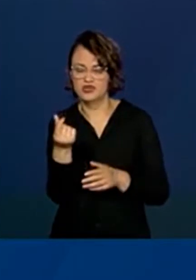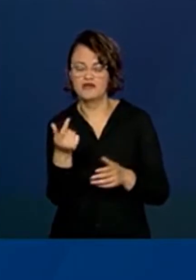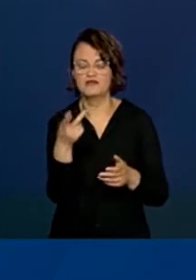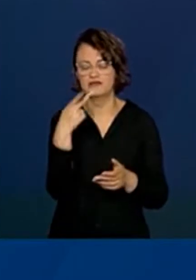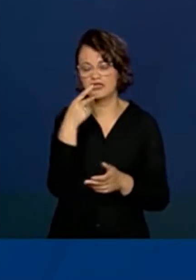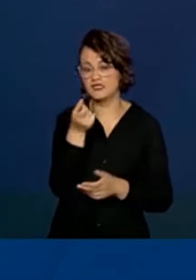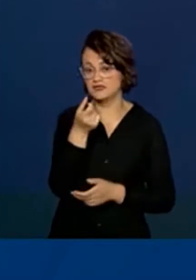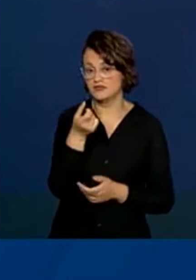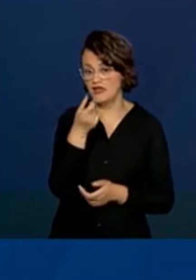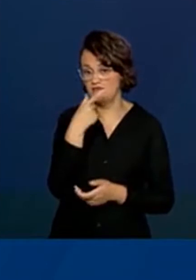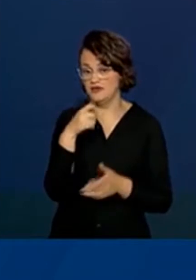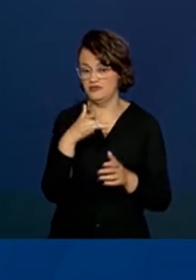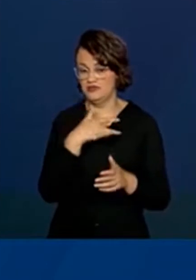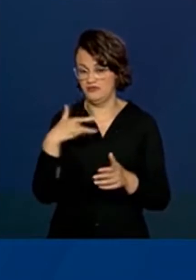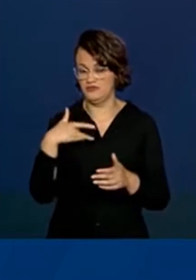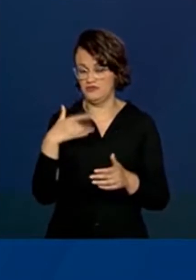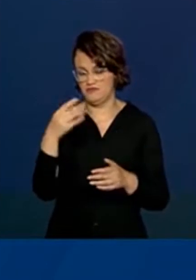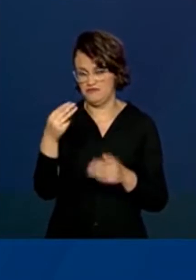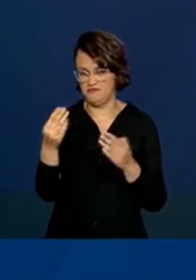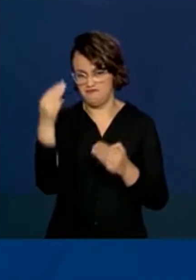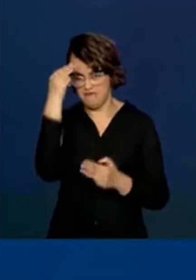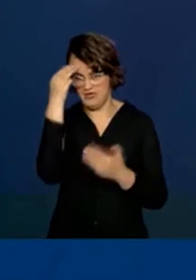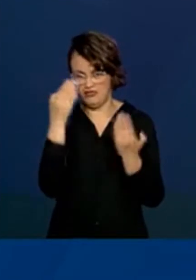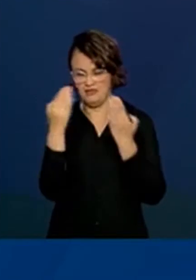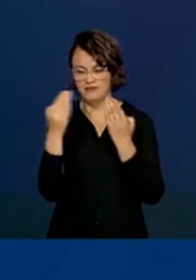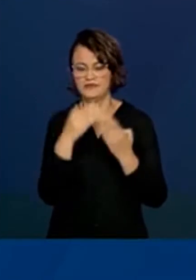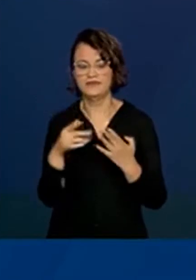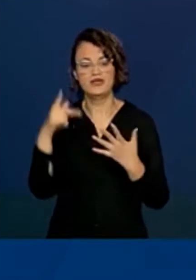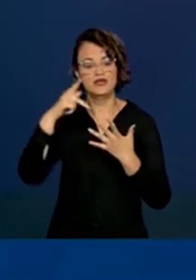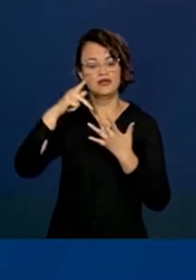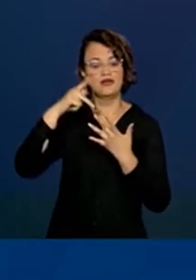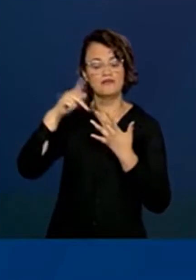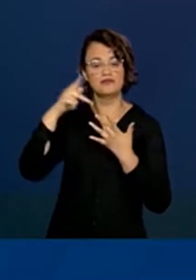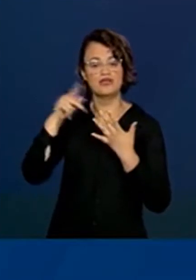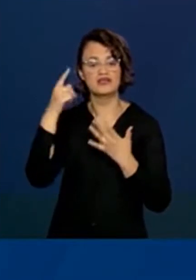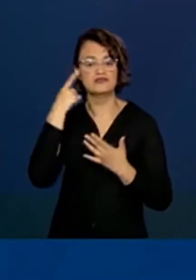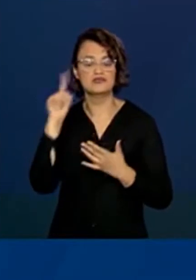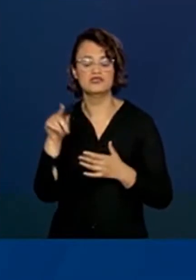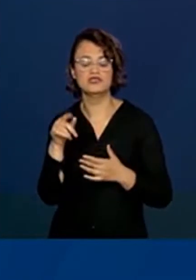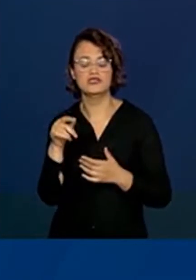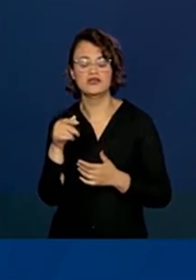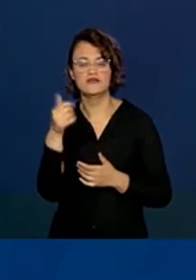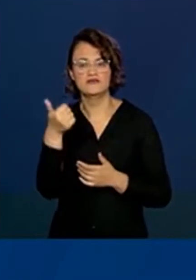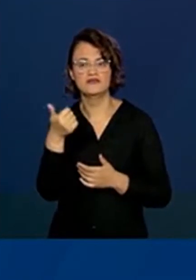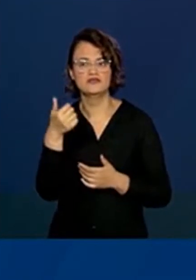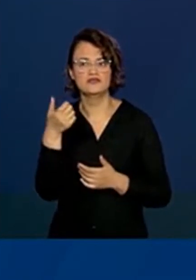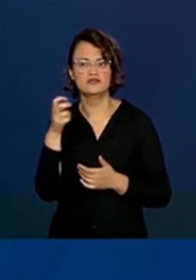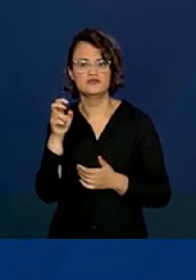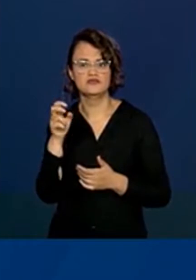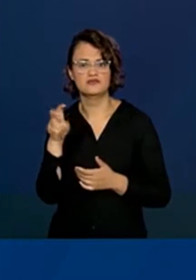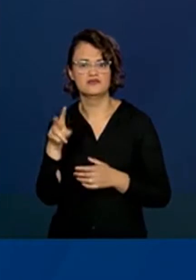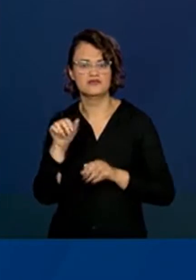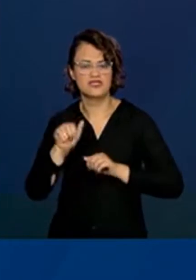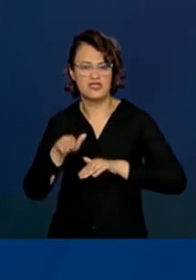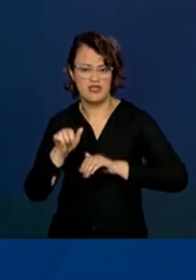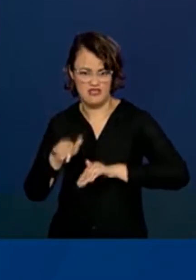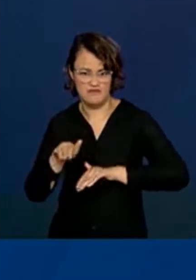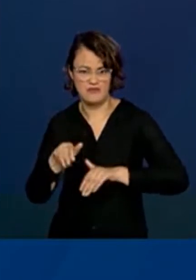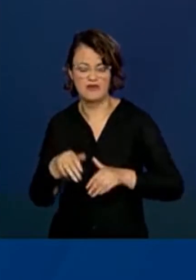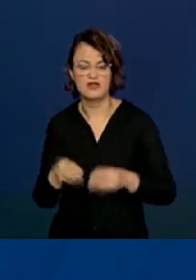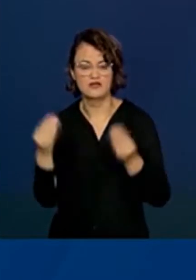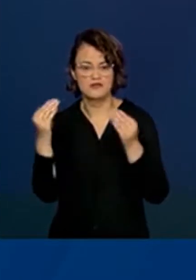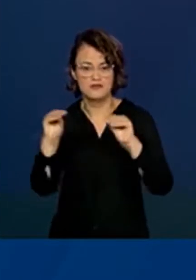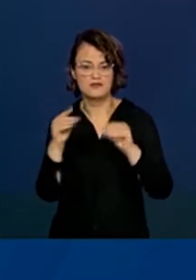foi publicado na Portaria 2.516, de 21 de setembro de 2020, publicada no